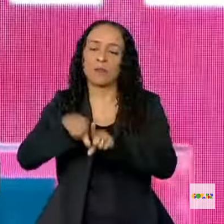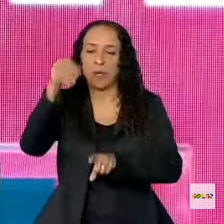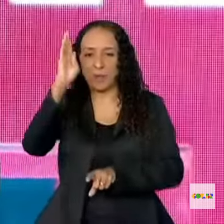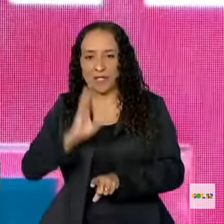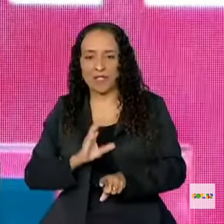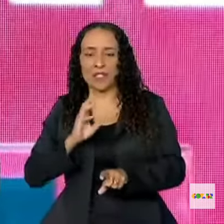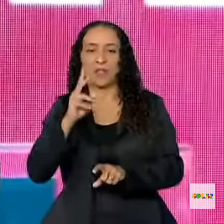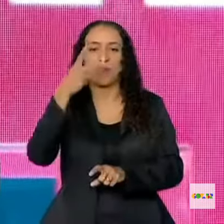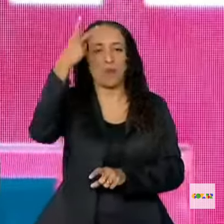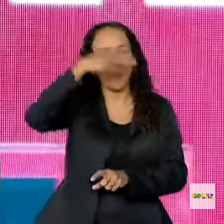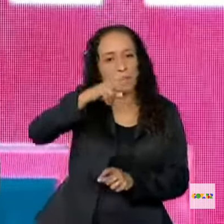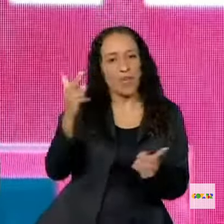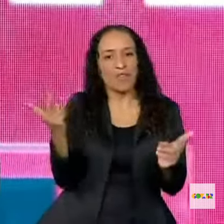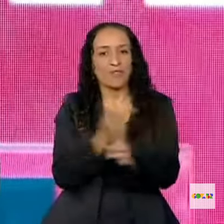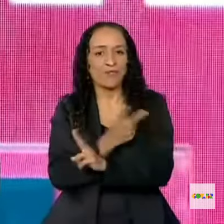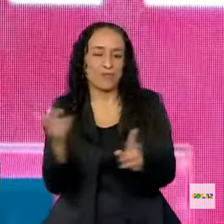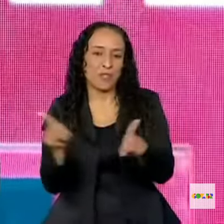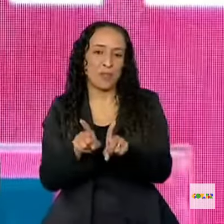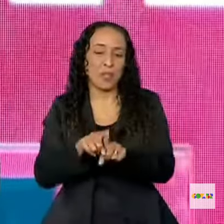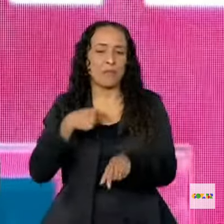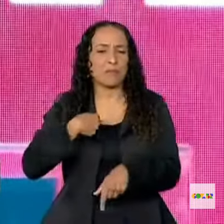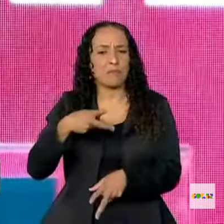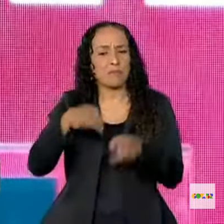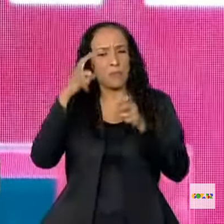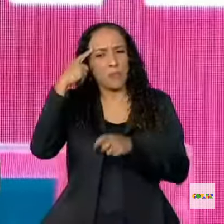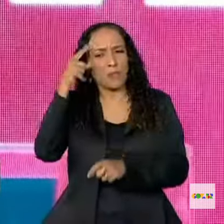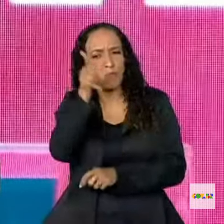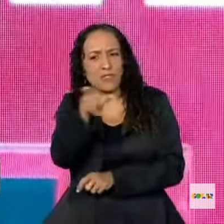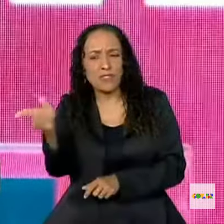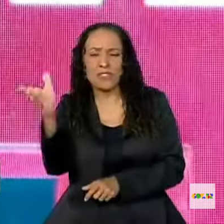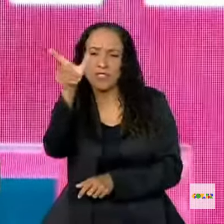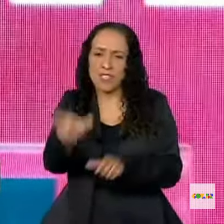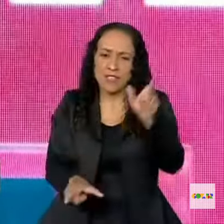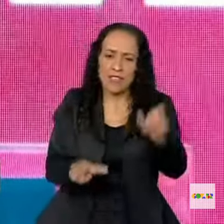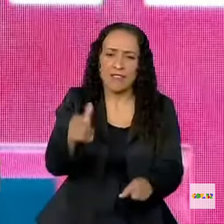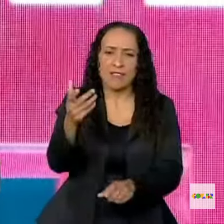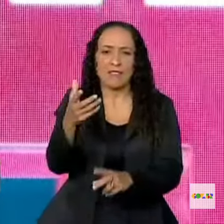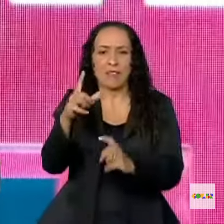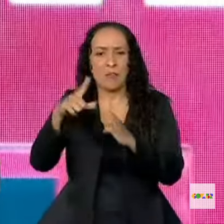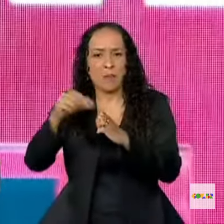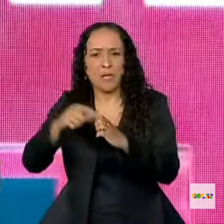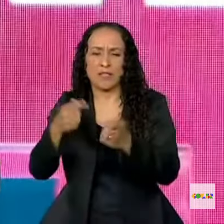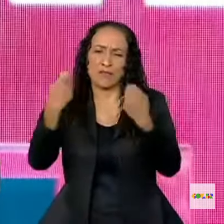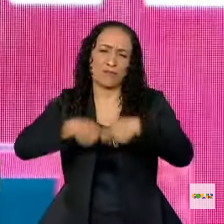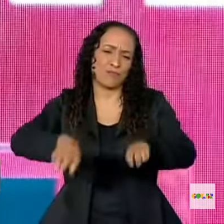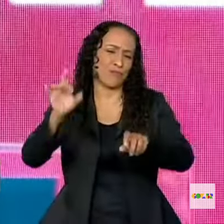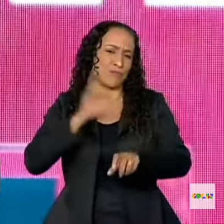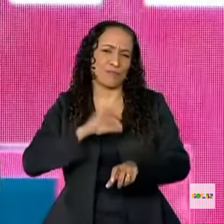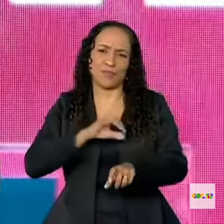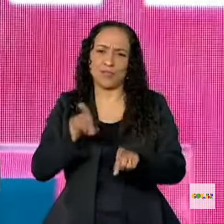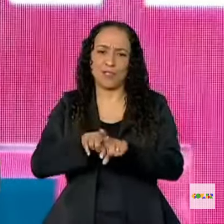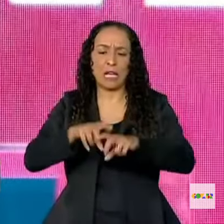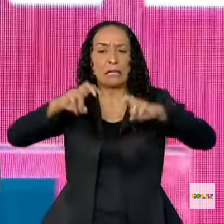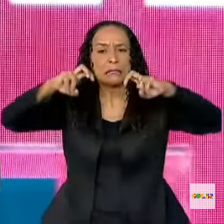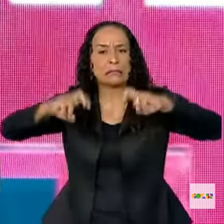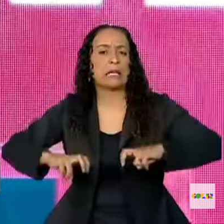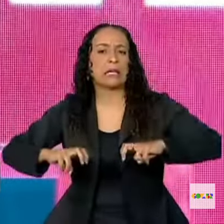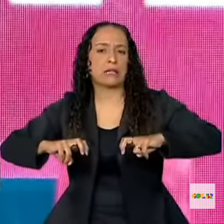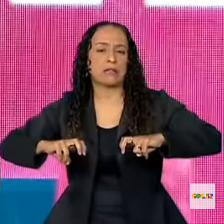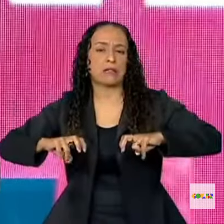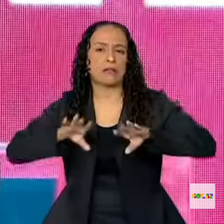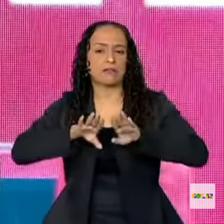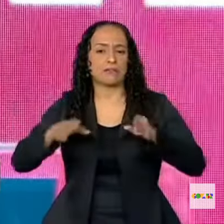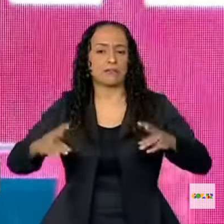México por isso eu penso que vocês companheiros empresários e companheiras não t que ter medo sentem em volta de uma mesa